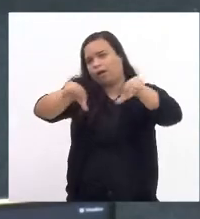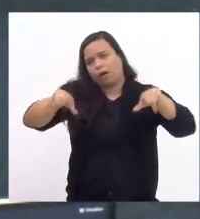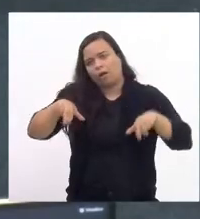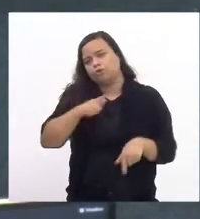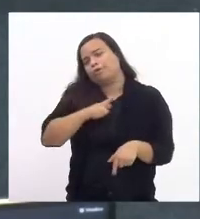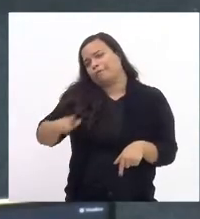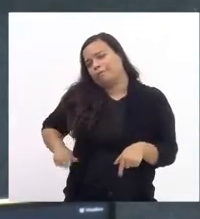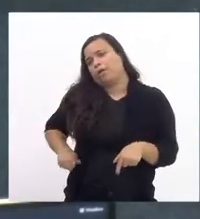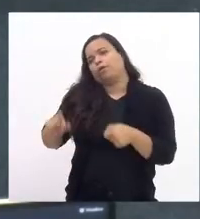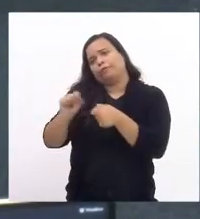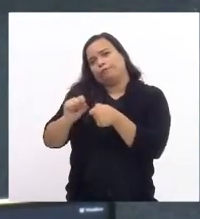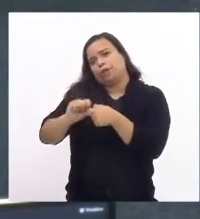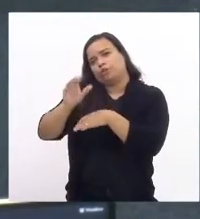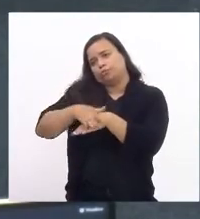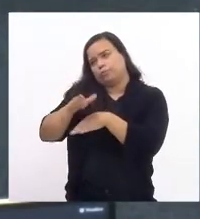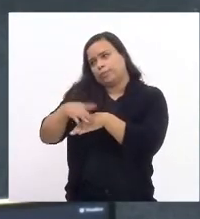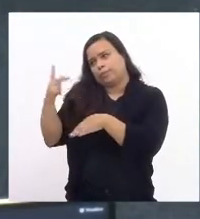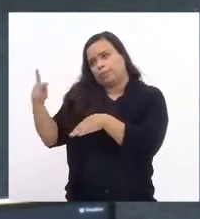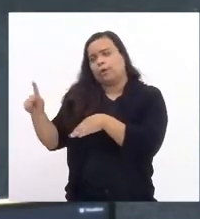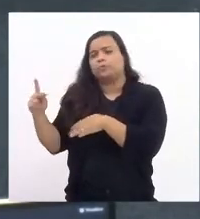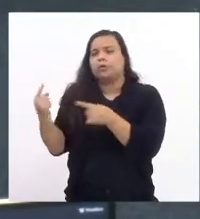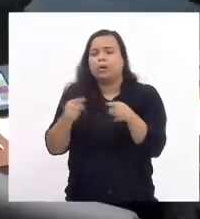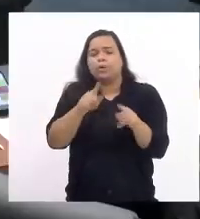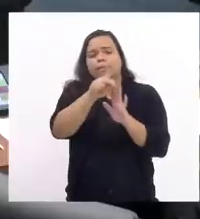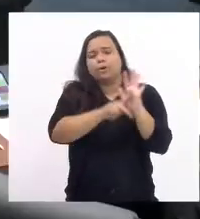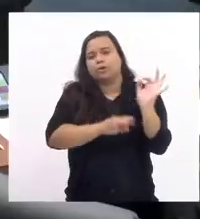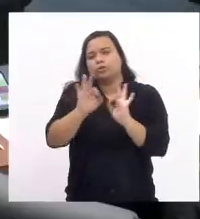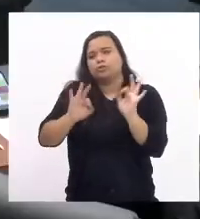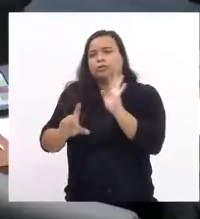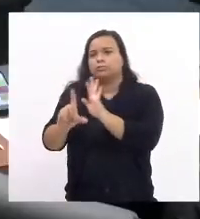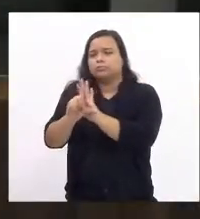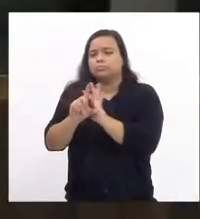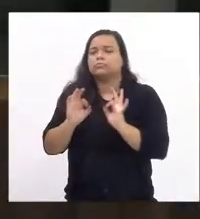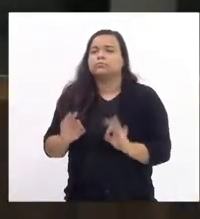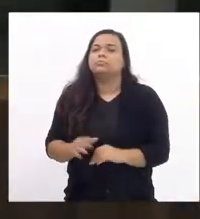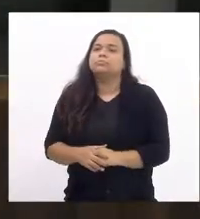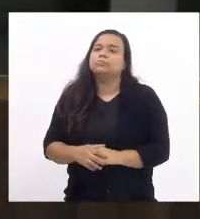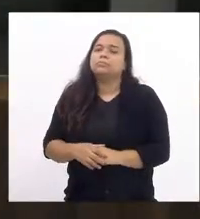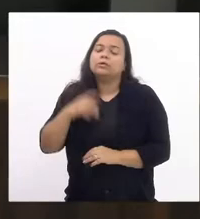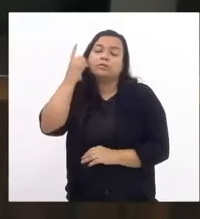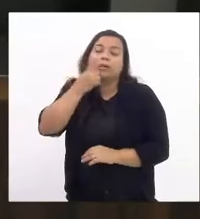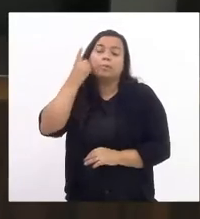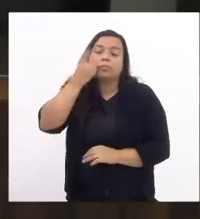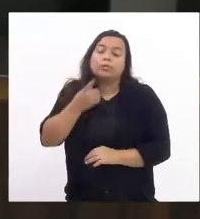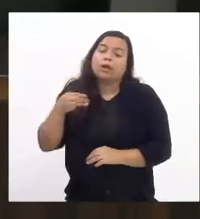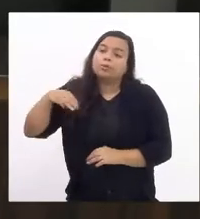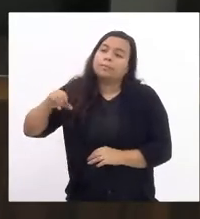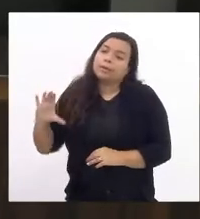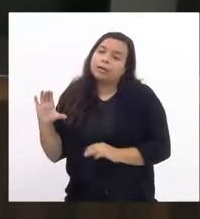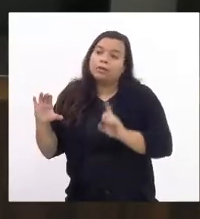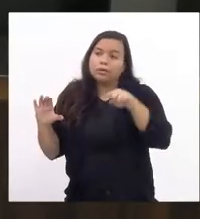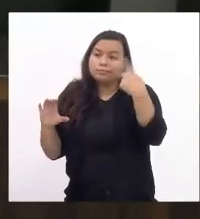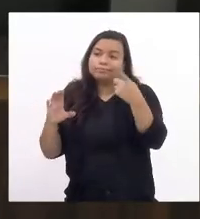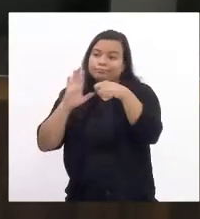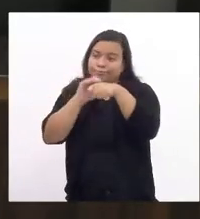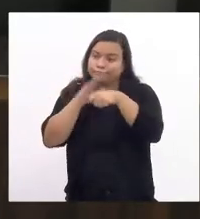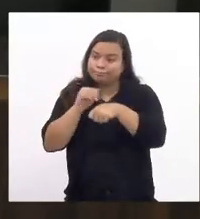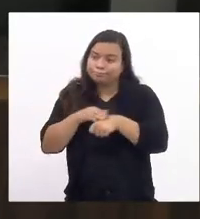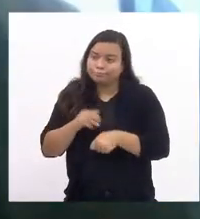governador fez a vários projetos de lei. Deputado Carlos Mink, em seguida vamos à chamada.